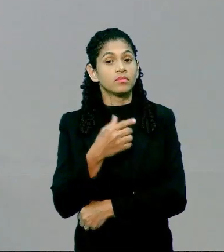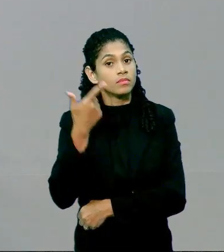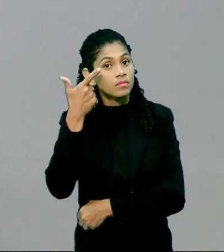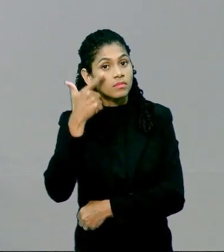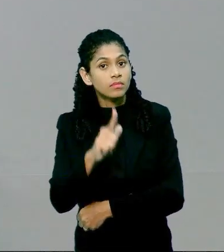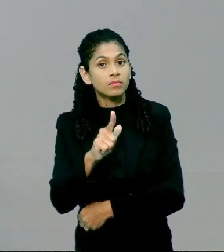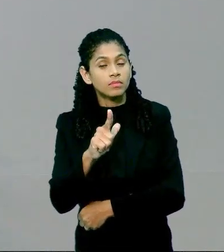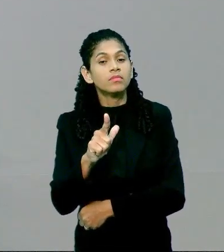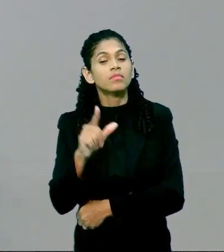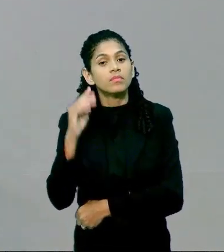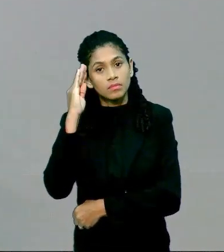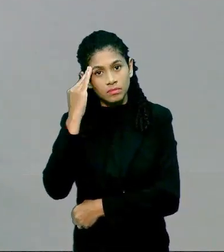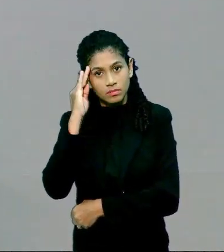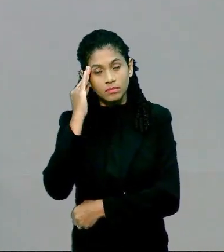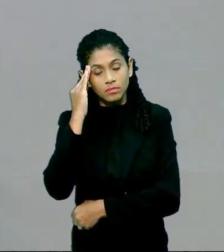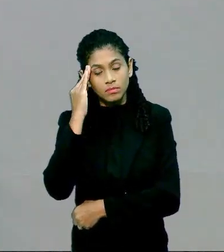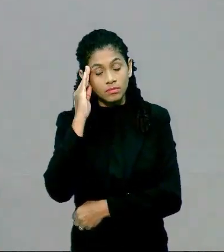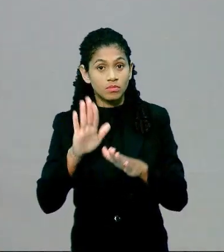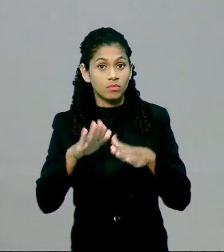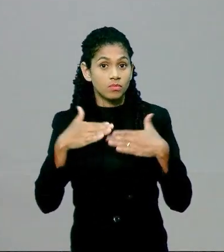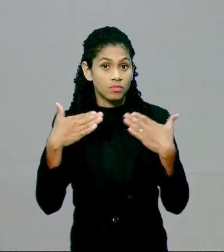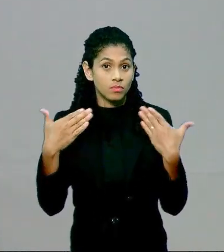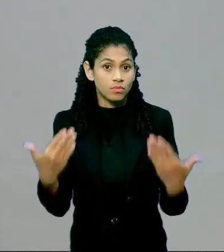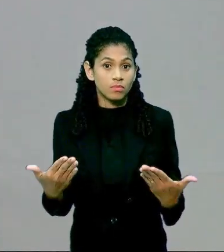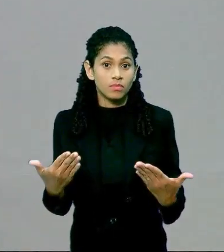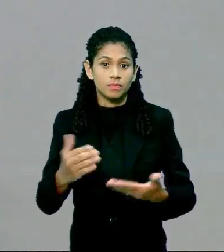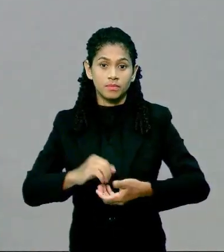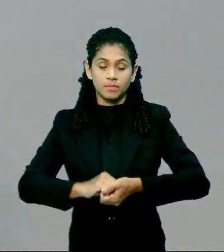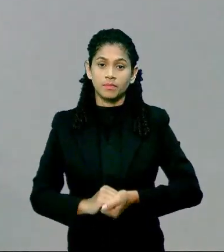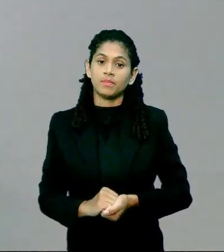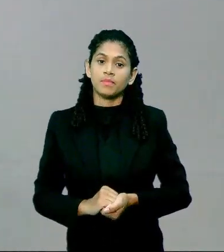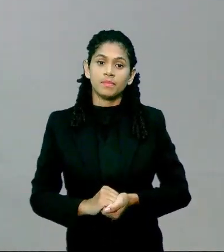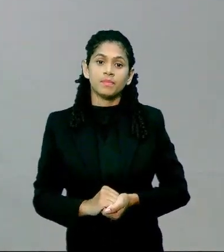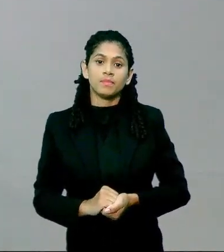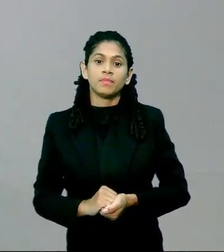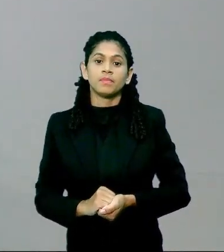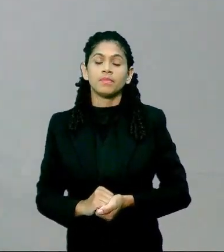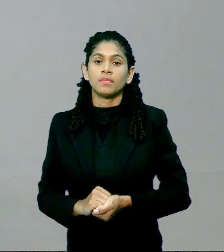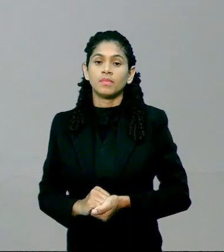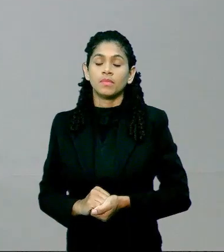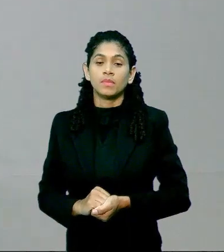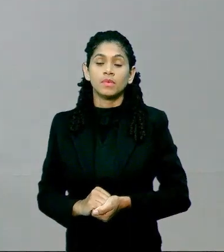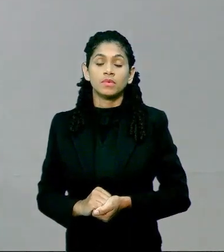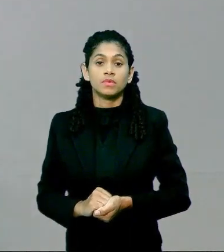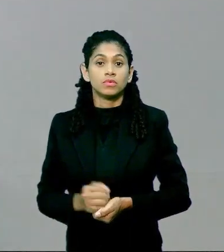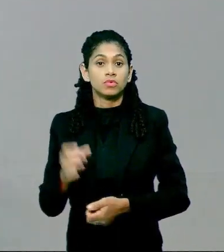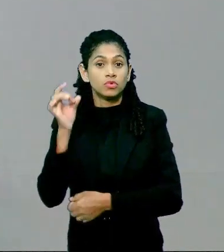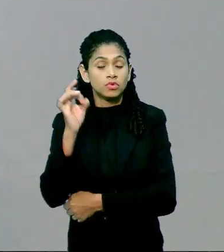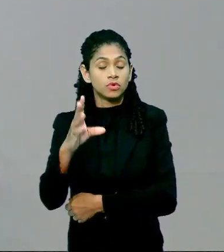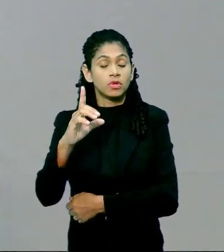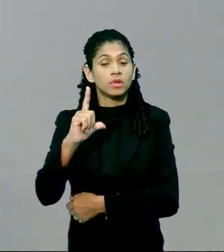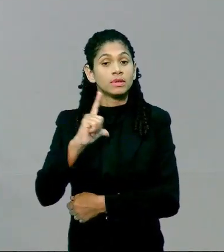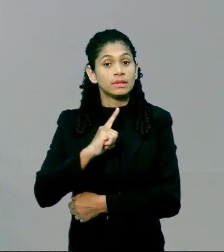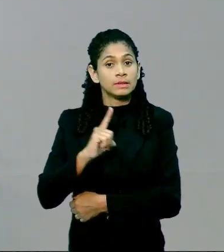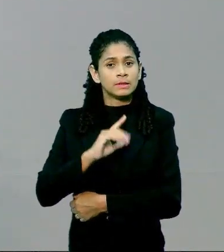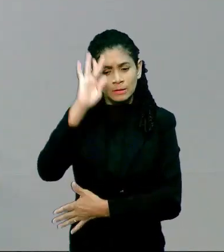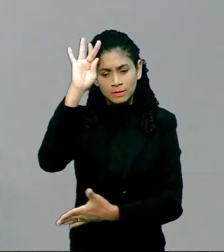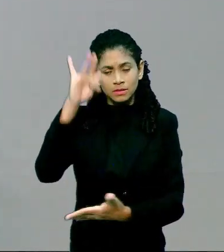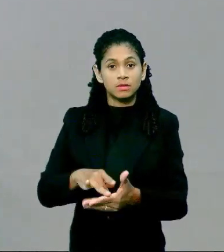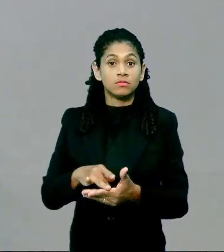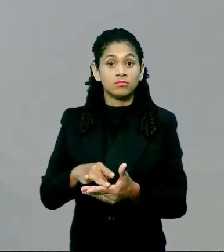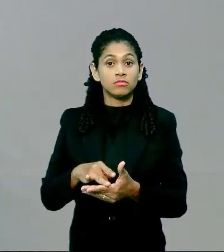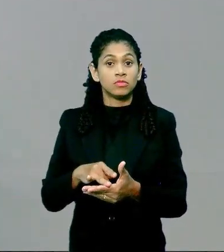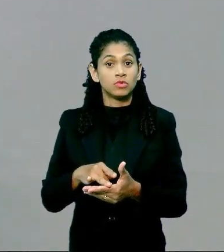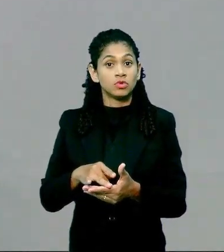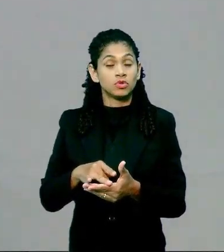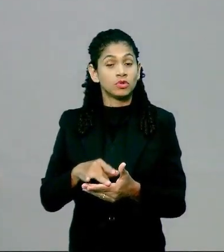qual o direcionamento que a gente pode ter com base nos jogos e brincadeiras voltados para o Enem. Mas a gente só vai ter certeza mesmo se a gente acertar as próximas